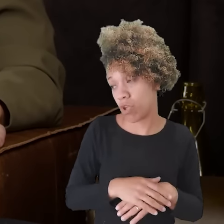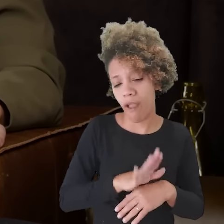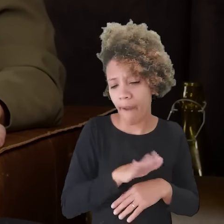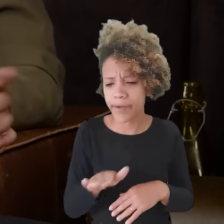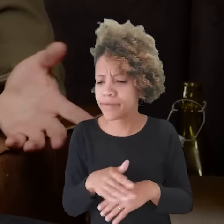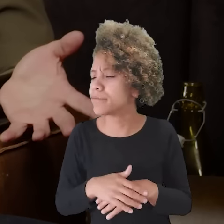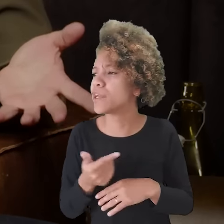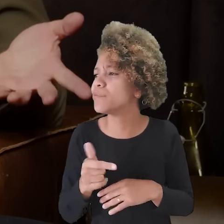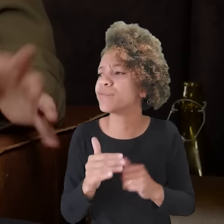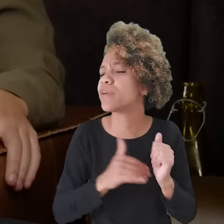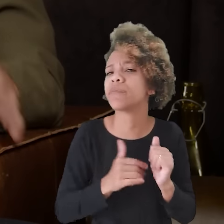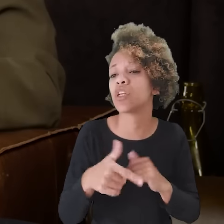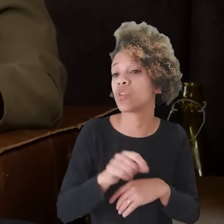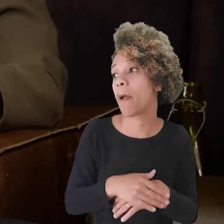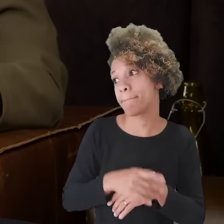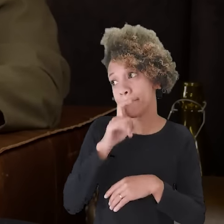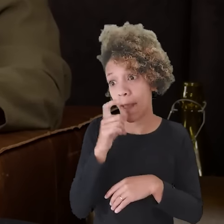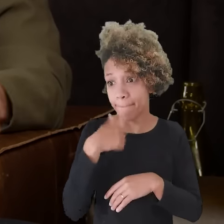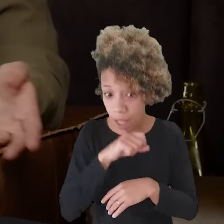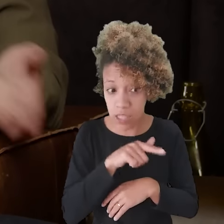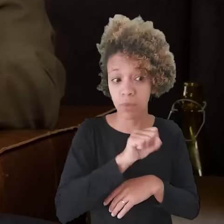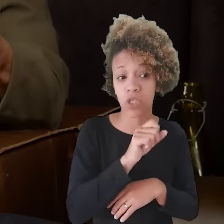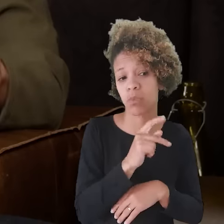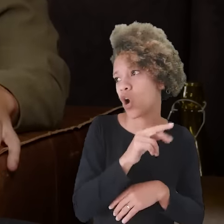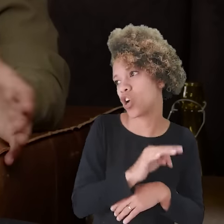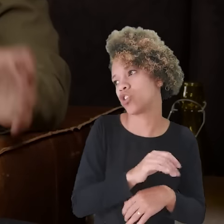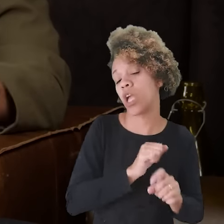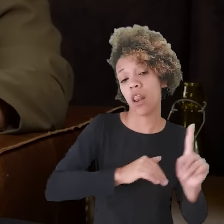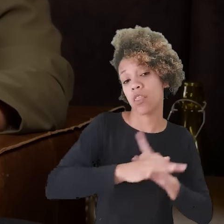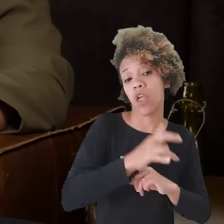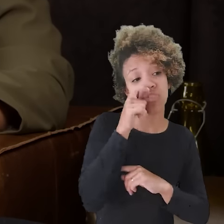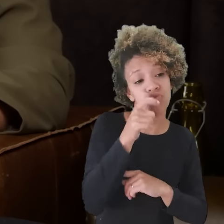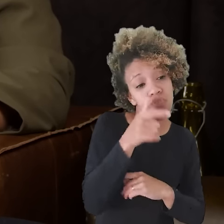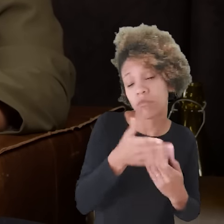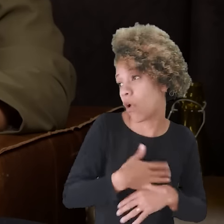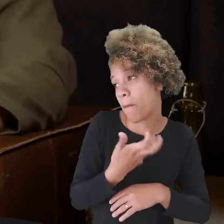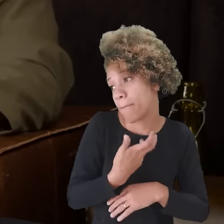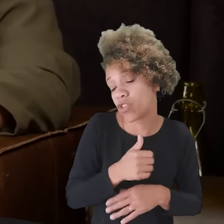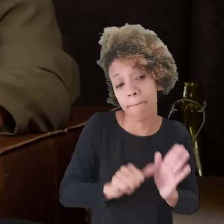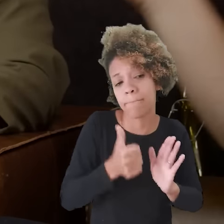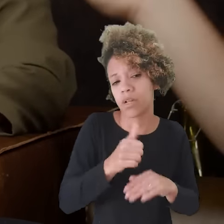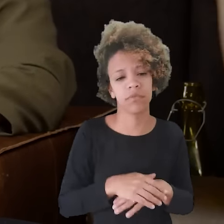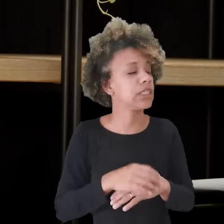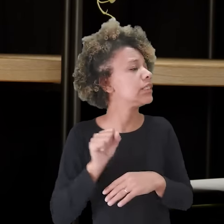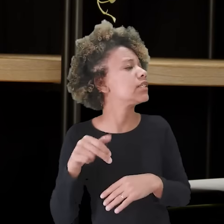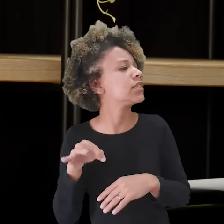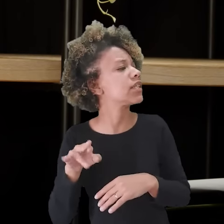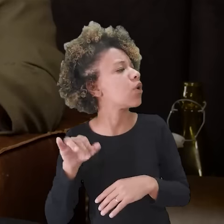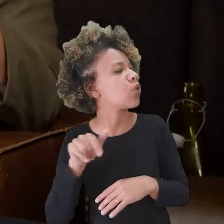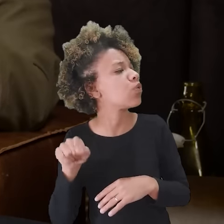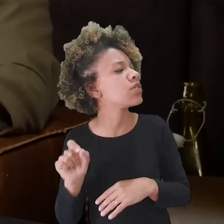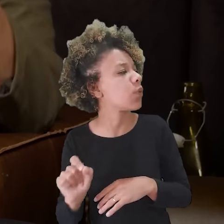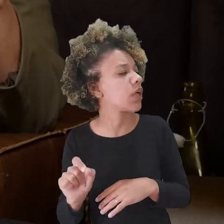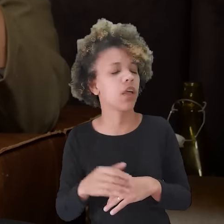criança normalmente não não tem nem escolhe muito assim mesmo para rubro negro mas era rubro-negra e a gente morava perto da ilha assistir um jogo direto tá ligado então tipo eu me apaixonei ele é a primeira vez que eu fiz outra coisa é